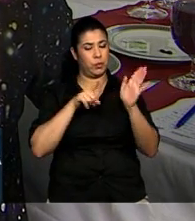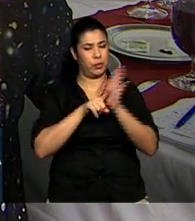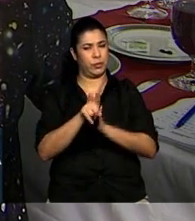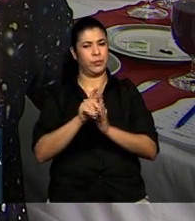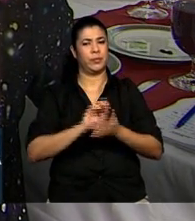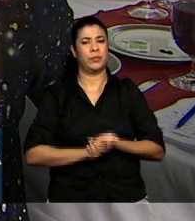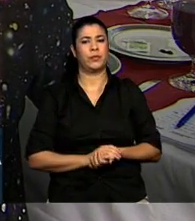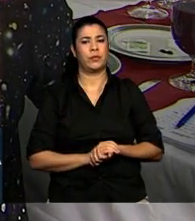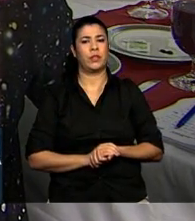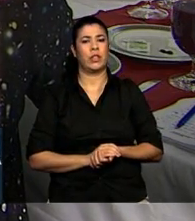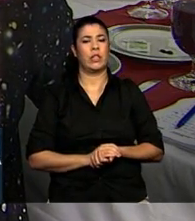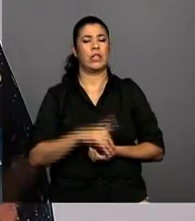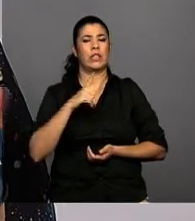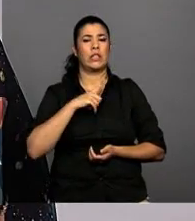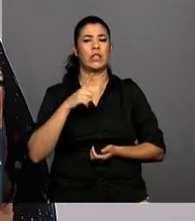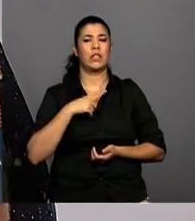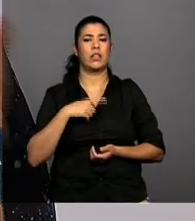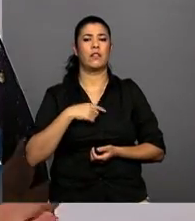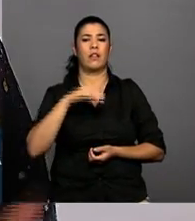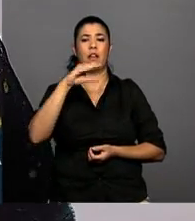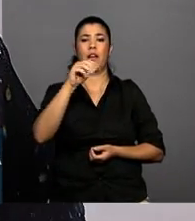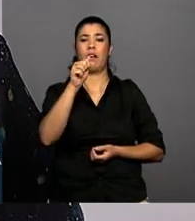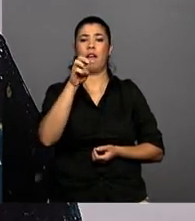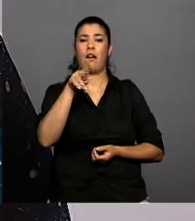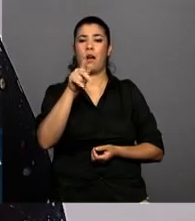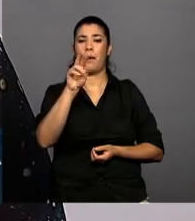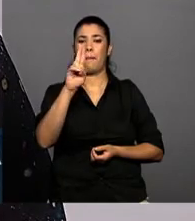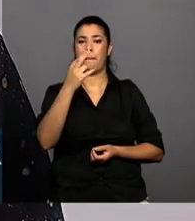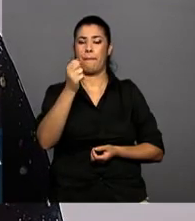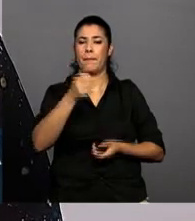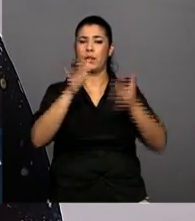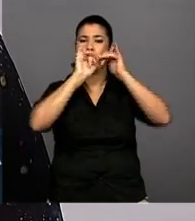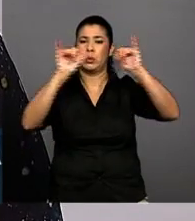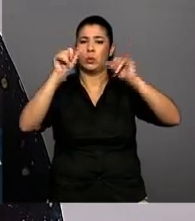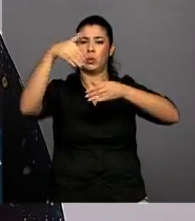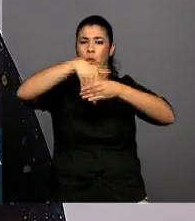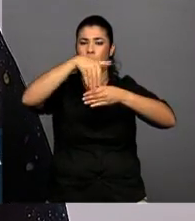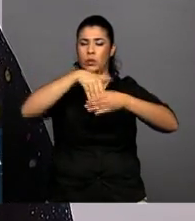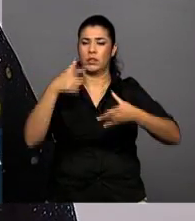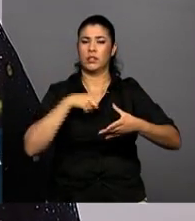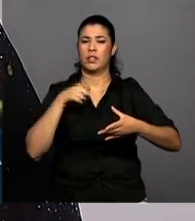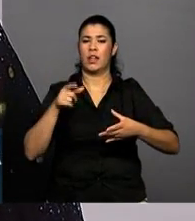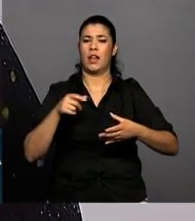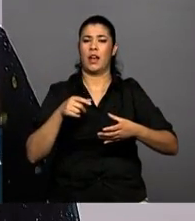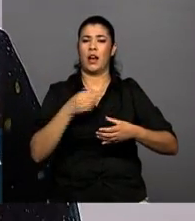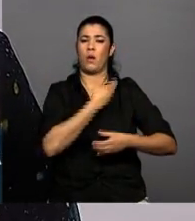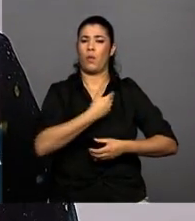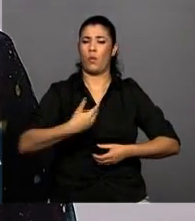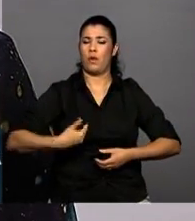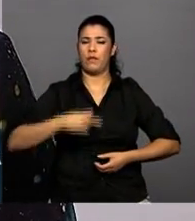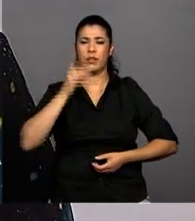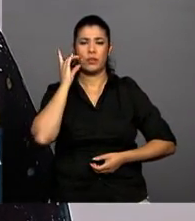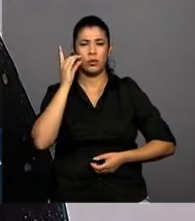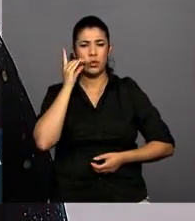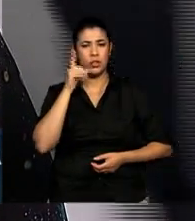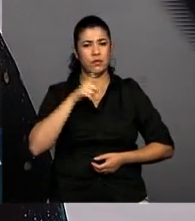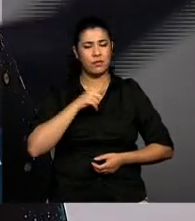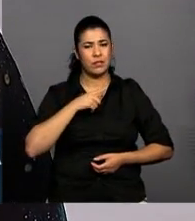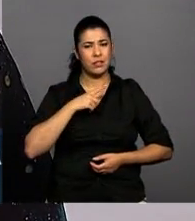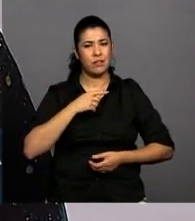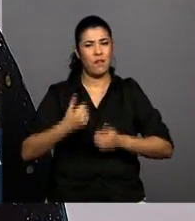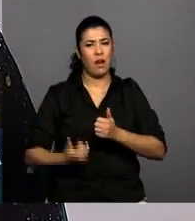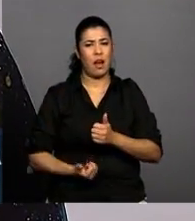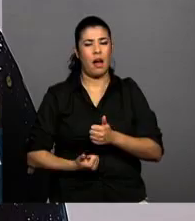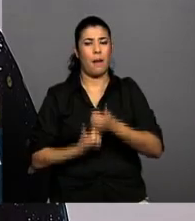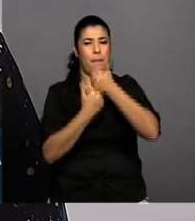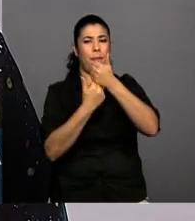a campanha a presidenta Dilma teve uma apoio significativo dos setores à esquerda da sociedade quais os acenos que serão feitos